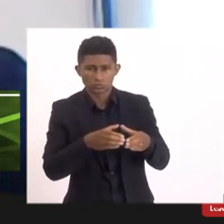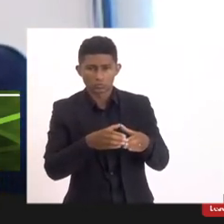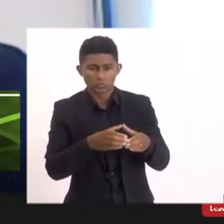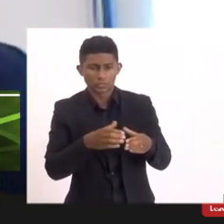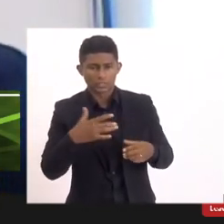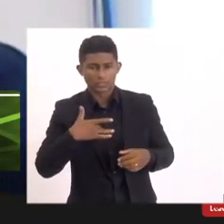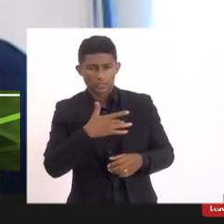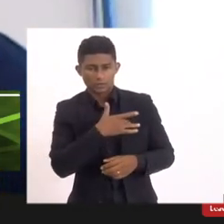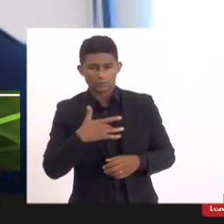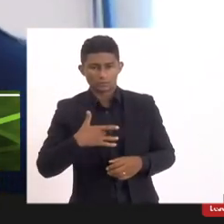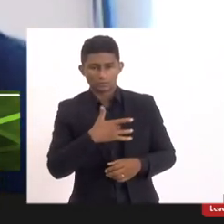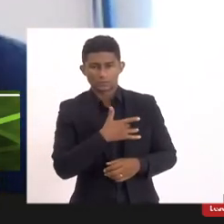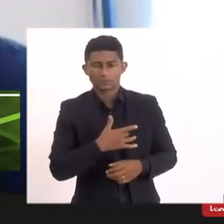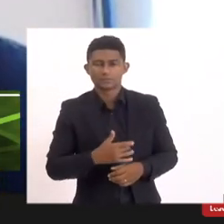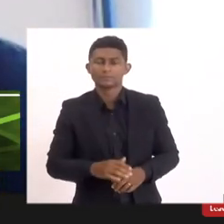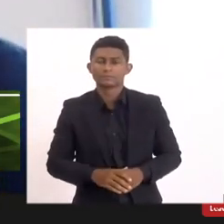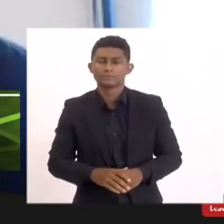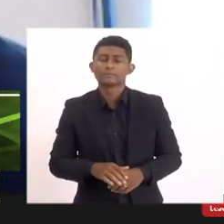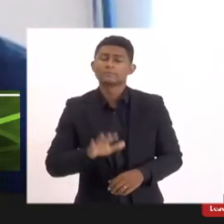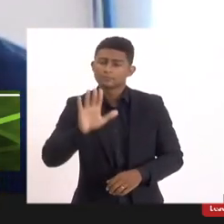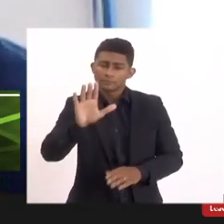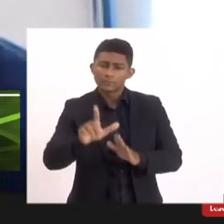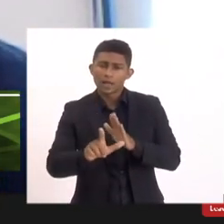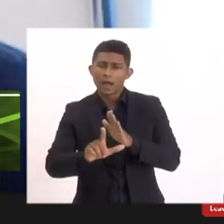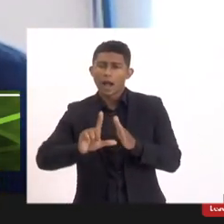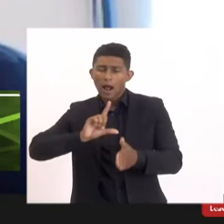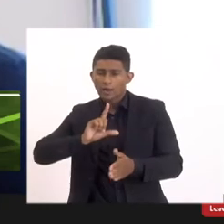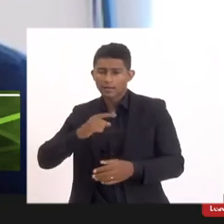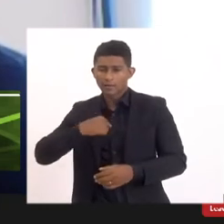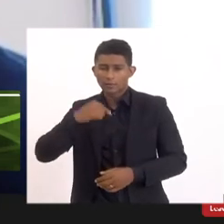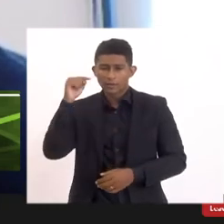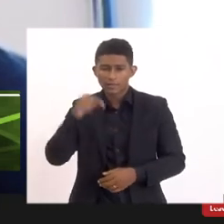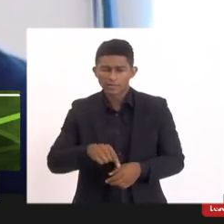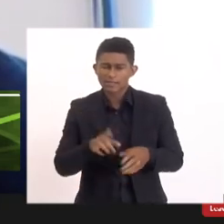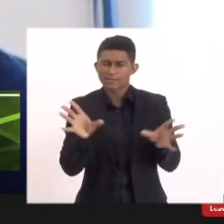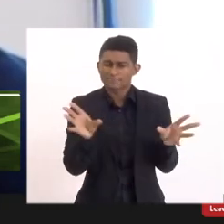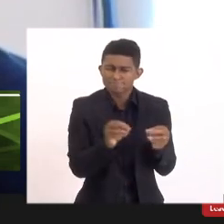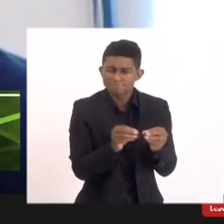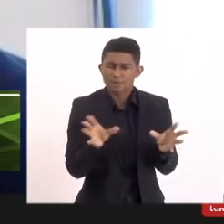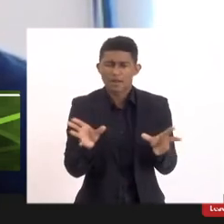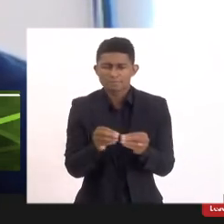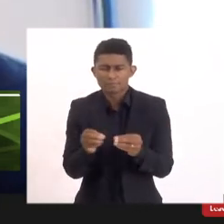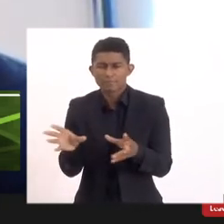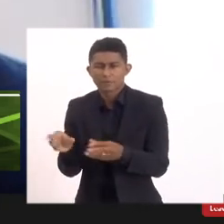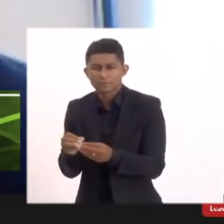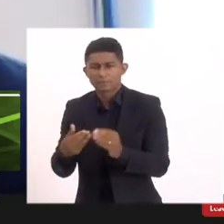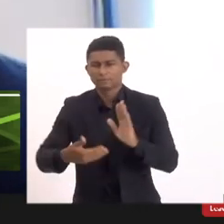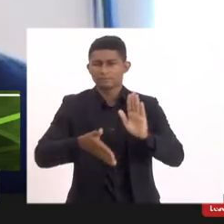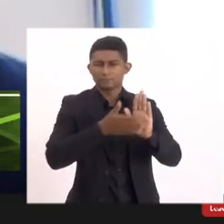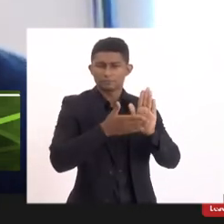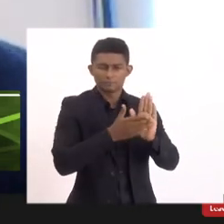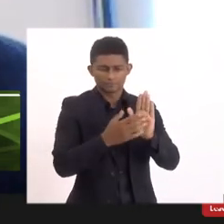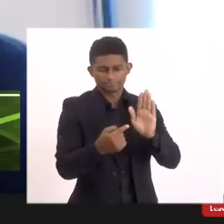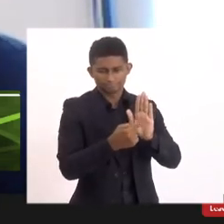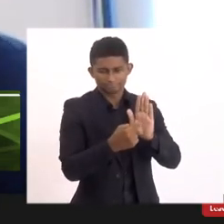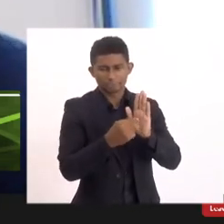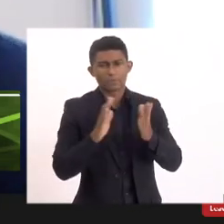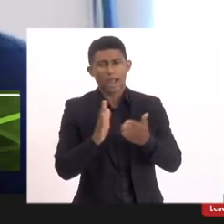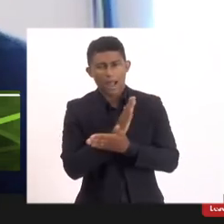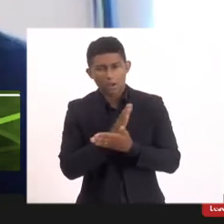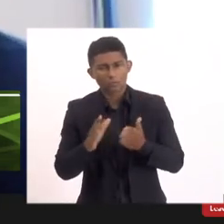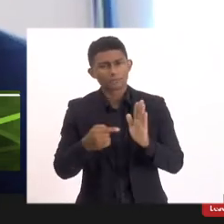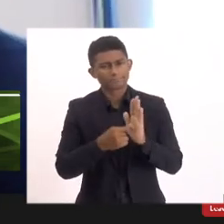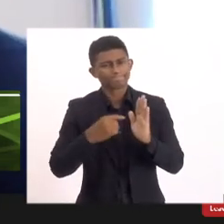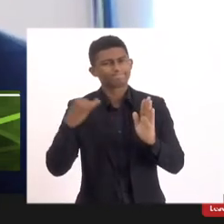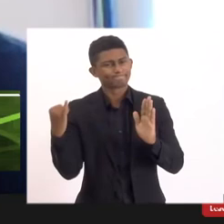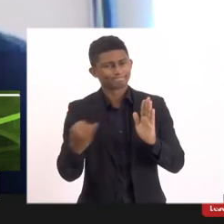tentar amarrar algumas propostas, alguns entendimentos que a gente acha importante construir de temas